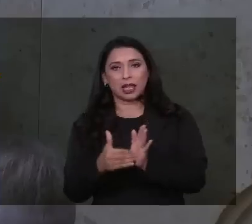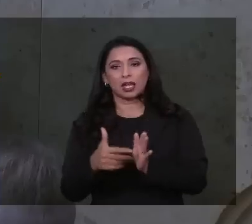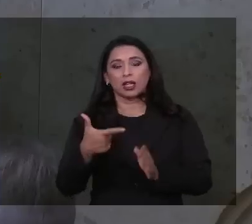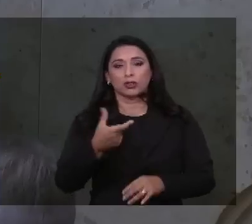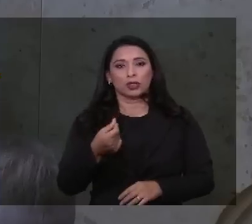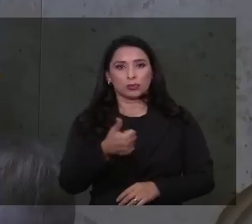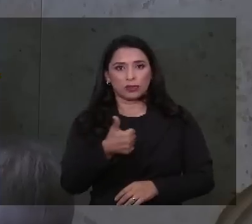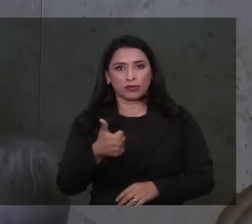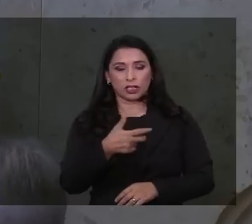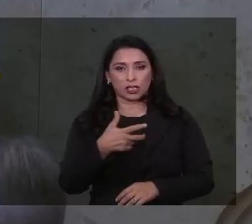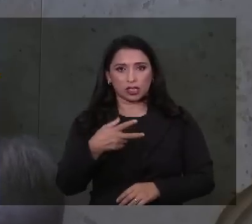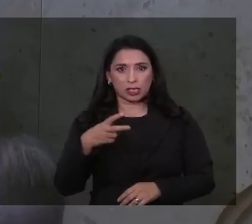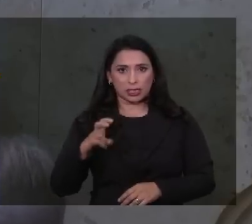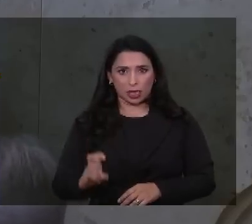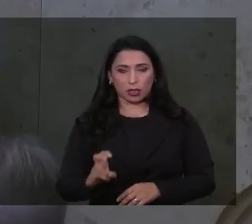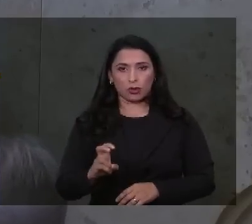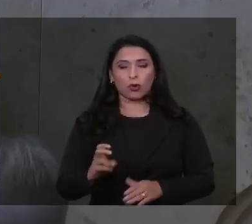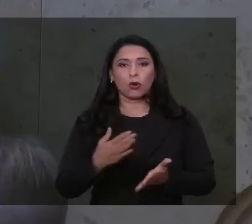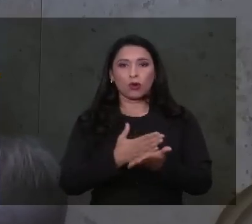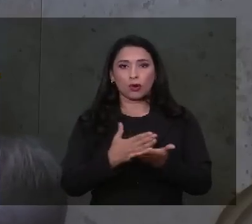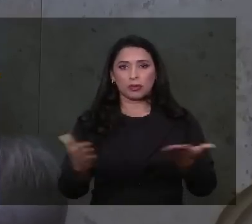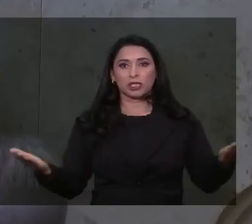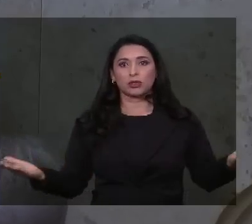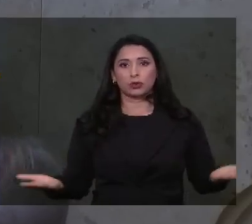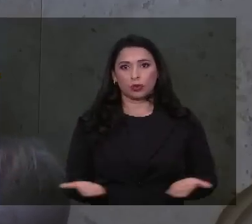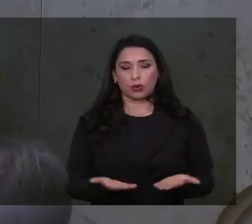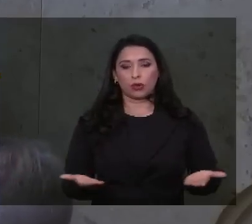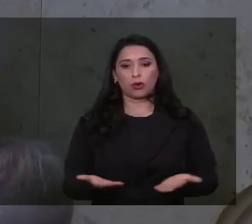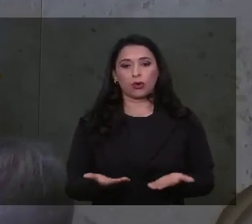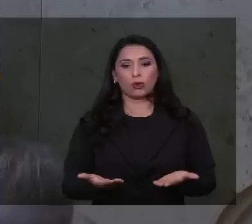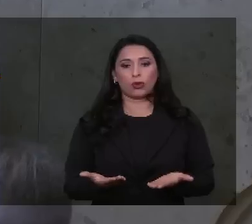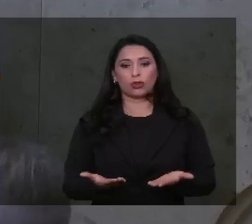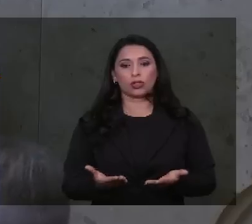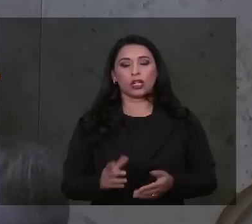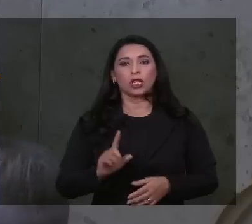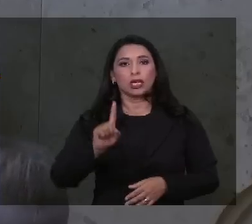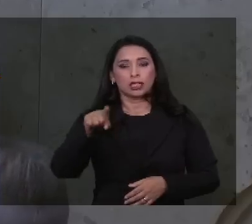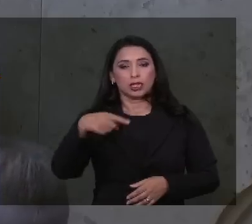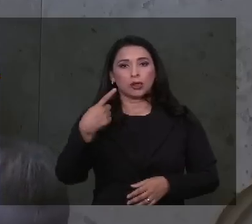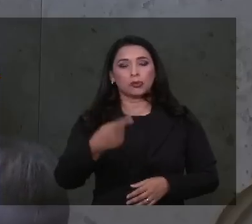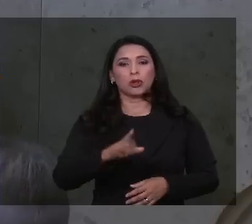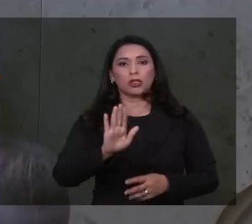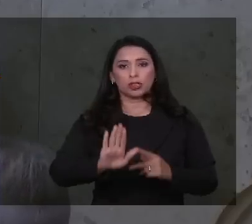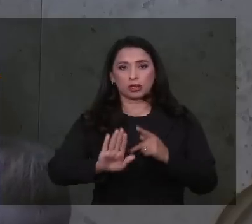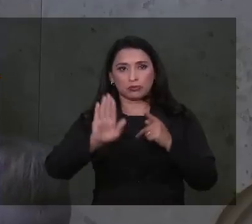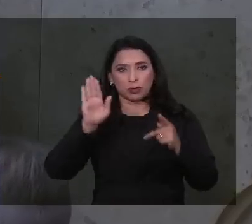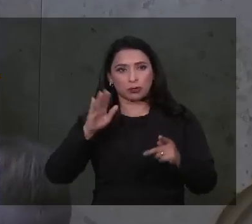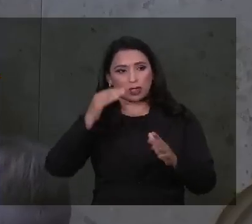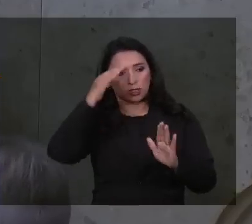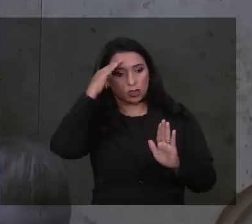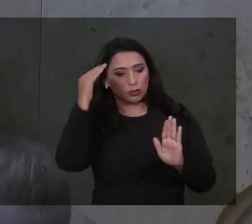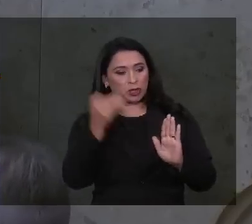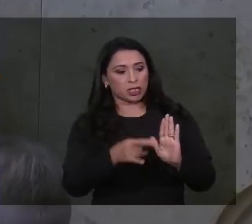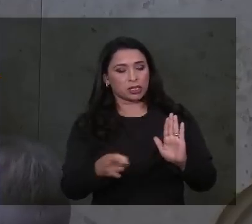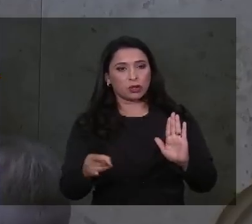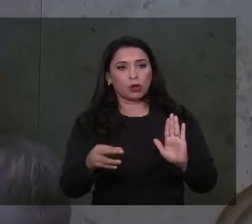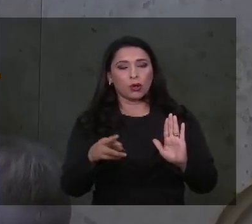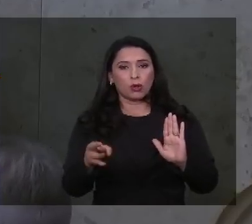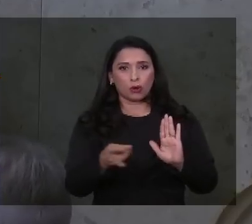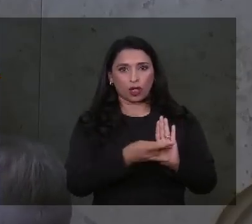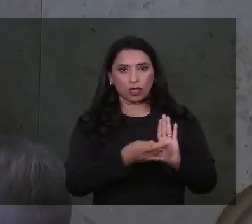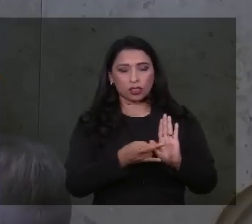em exercício nesta data, após prestar o compromisso regimental de bem e fielmente